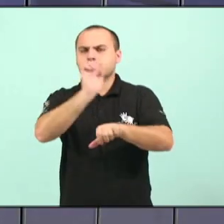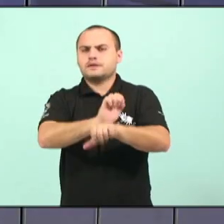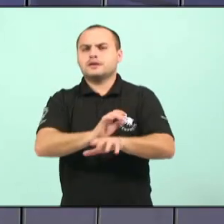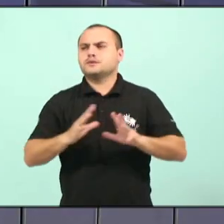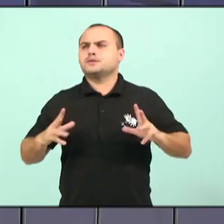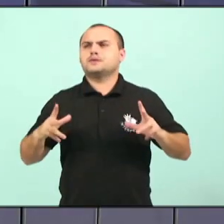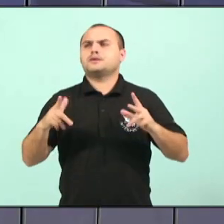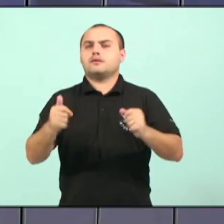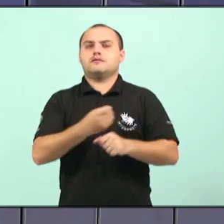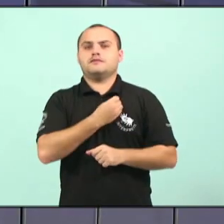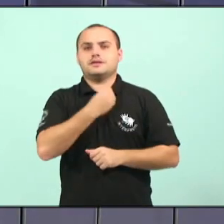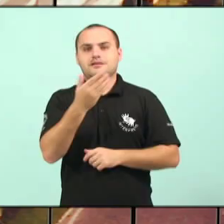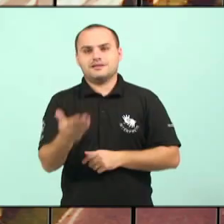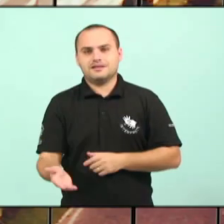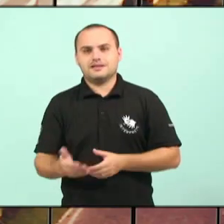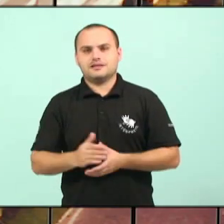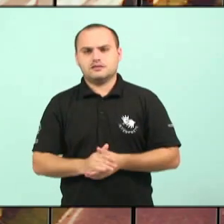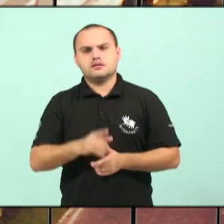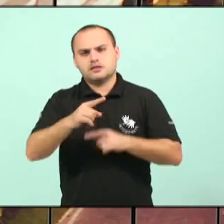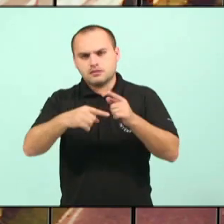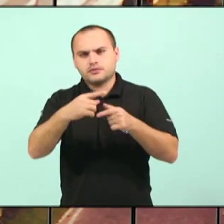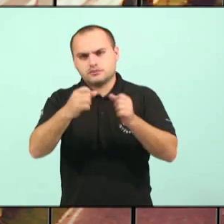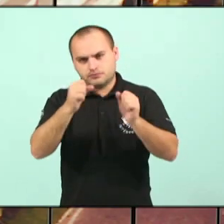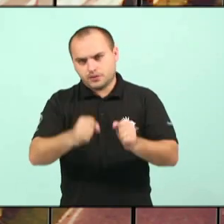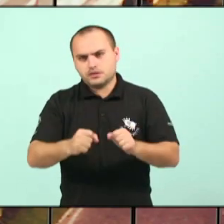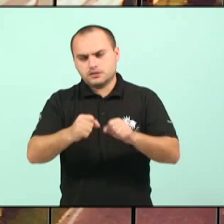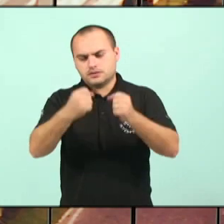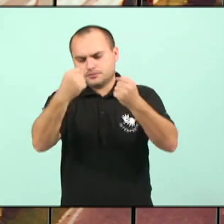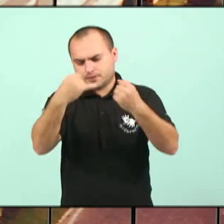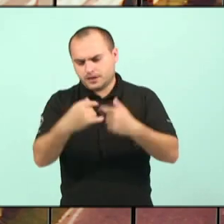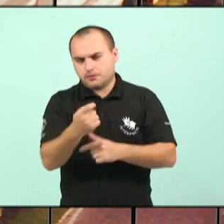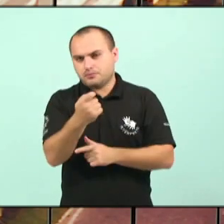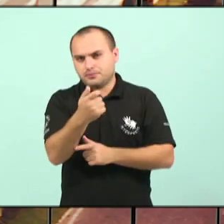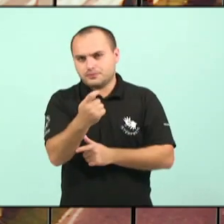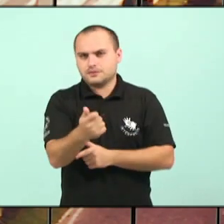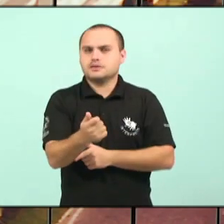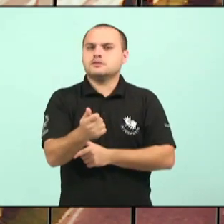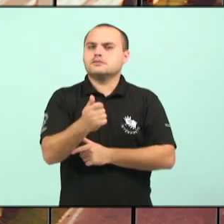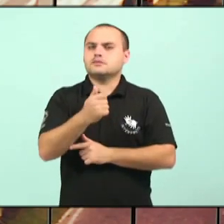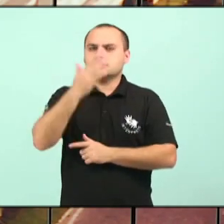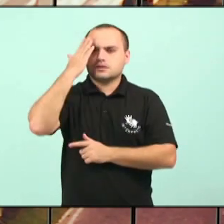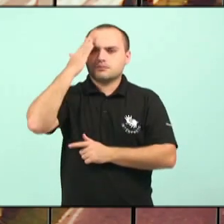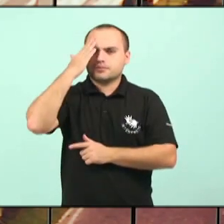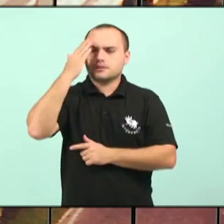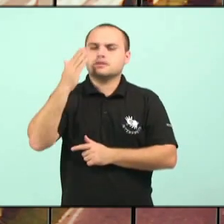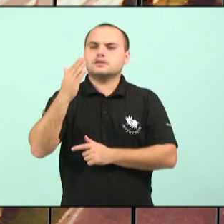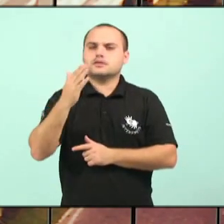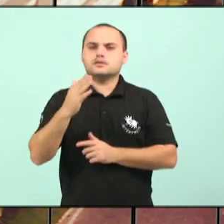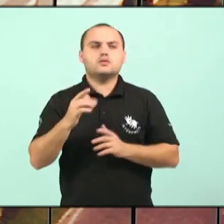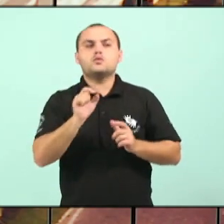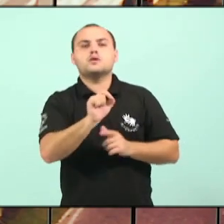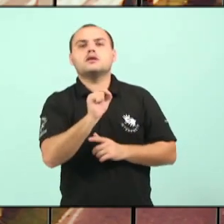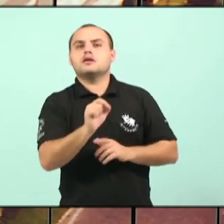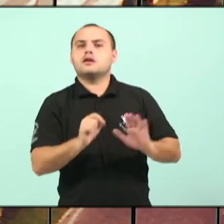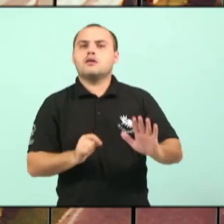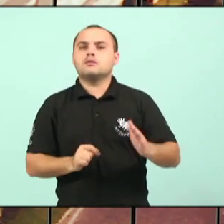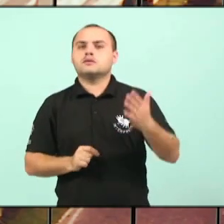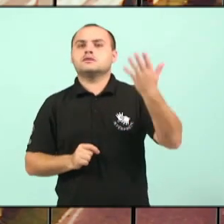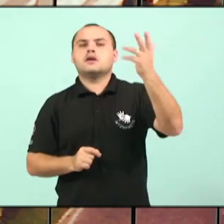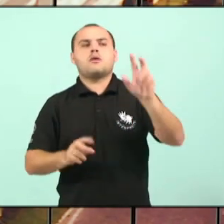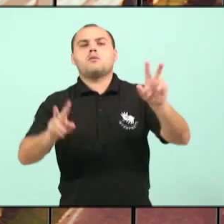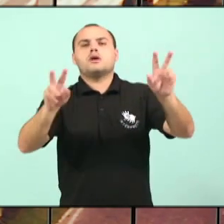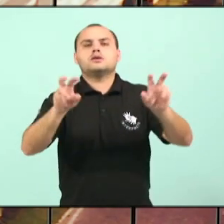aqui. O senhor vai conversar e nos colocar ao par a questão sobre o